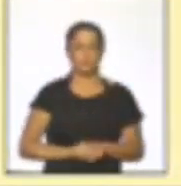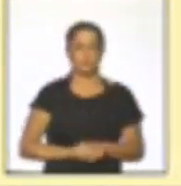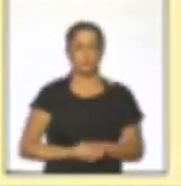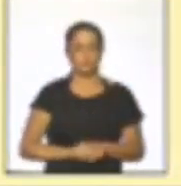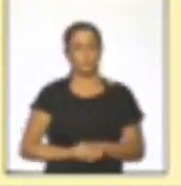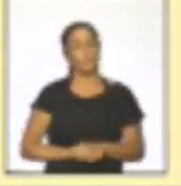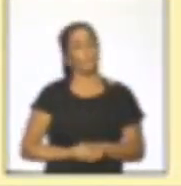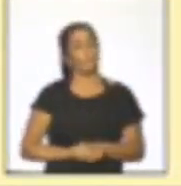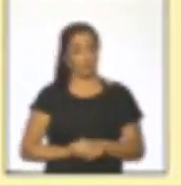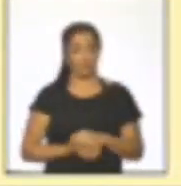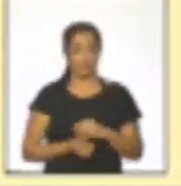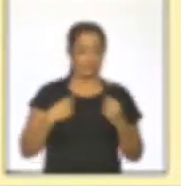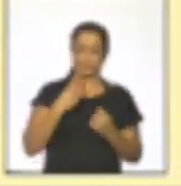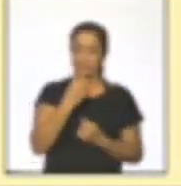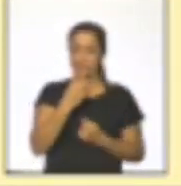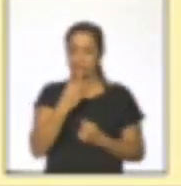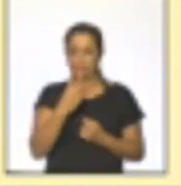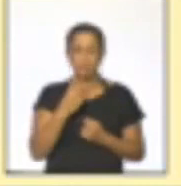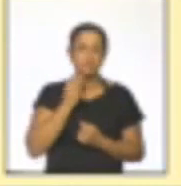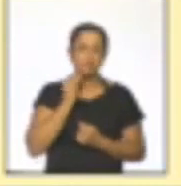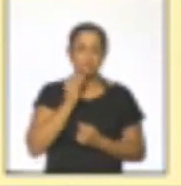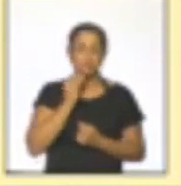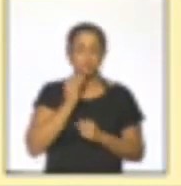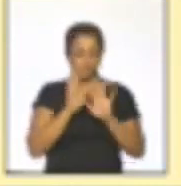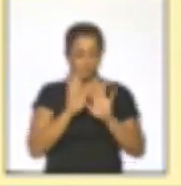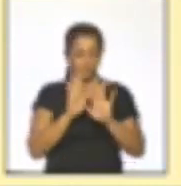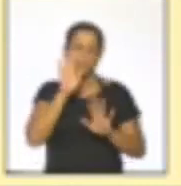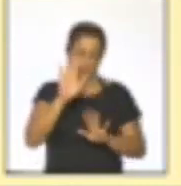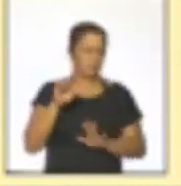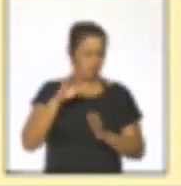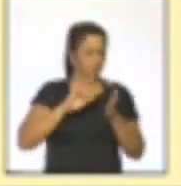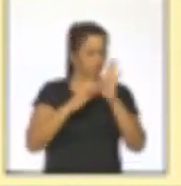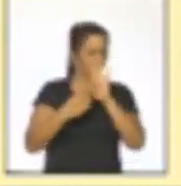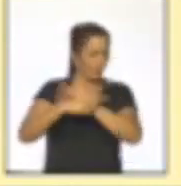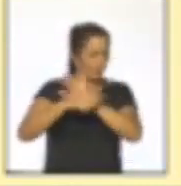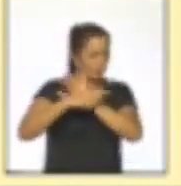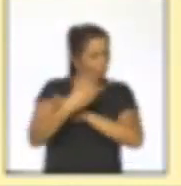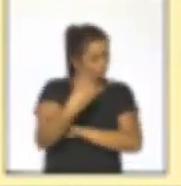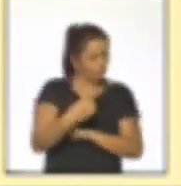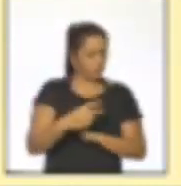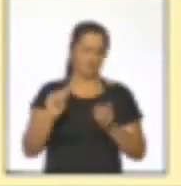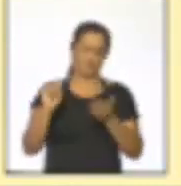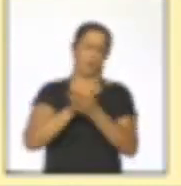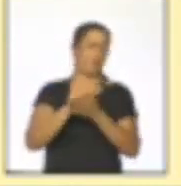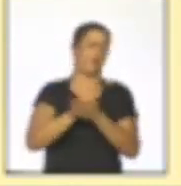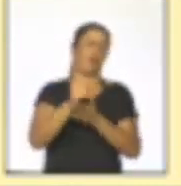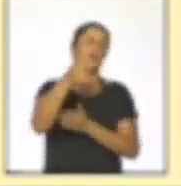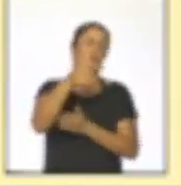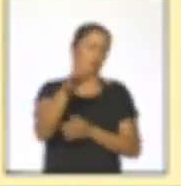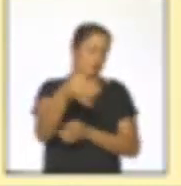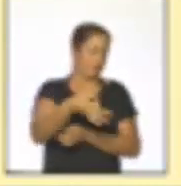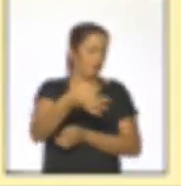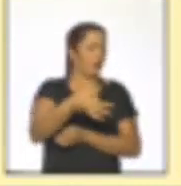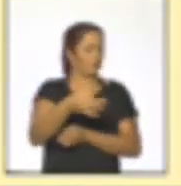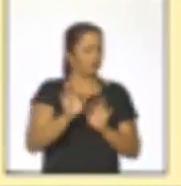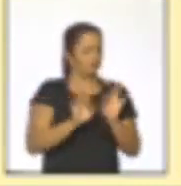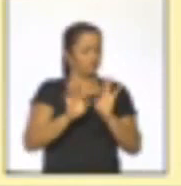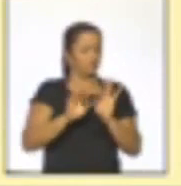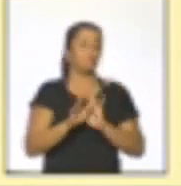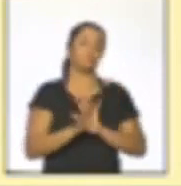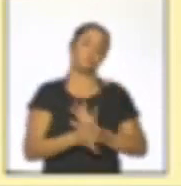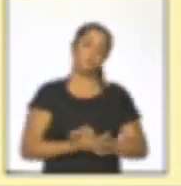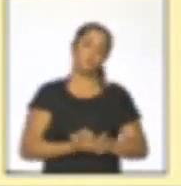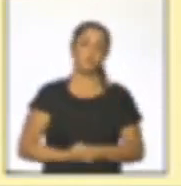Opa, meu 2 aqui não ficou legal, não. Mas é um 2, tá? Então, vamos lá. Vamos apagar, fazer as coisas direitinho, né?